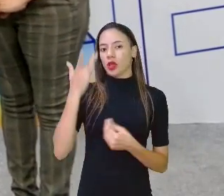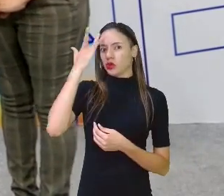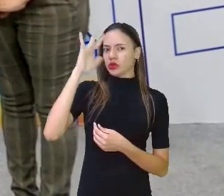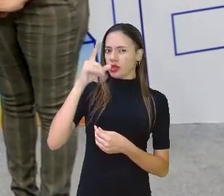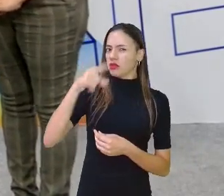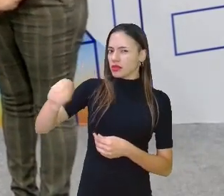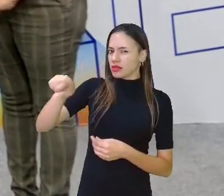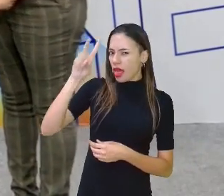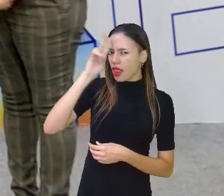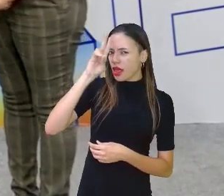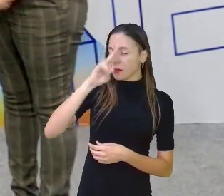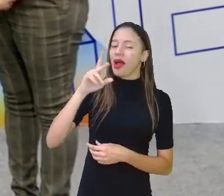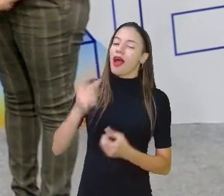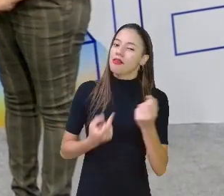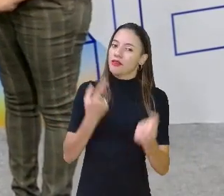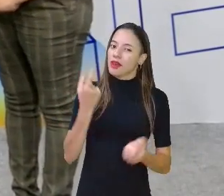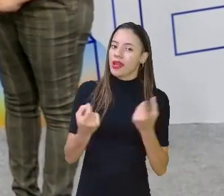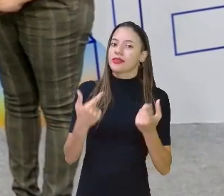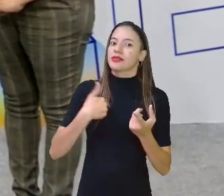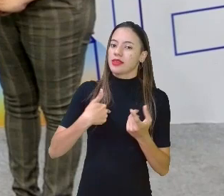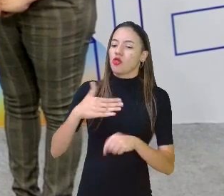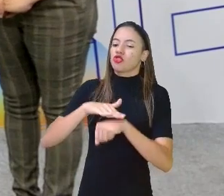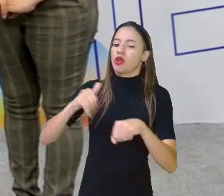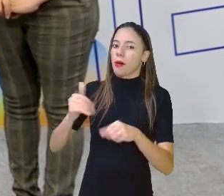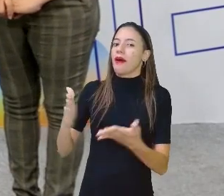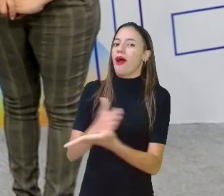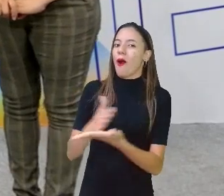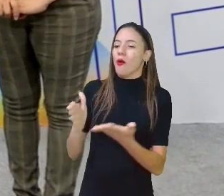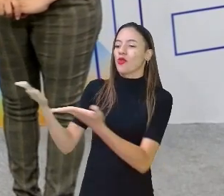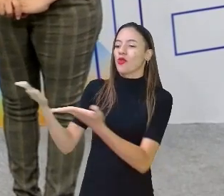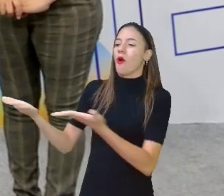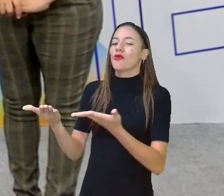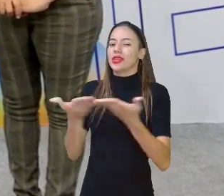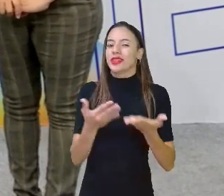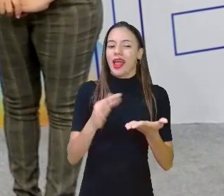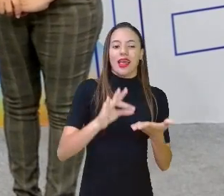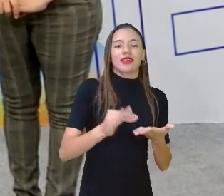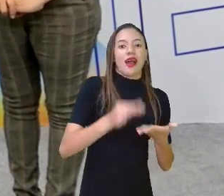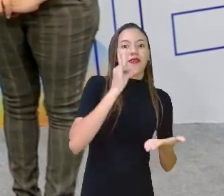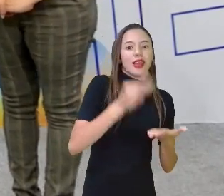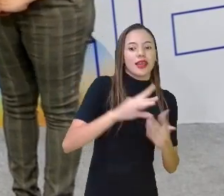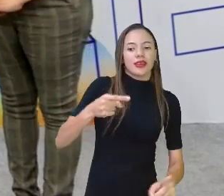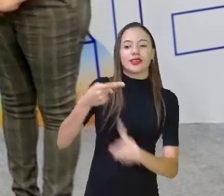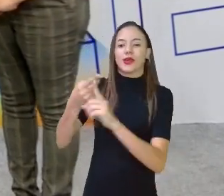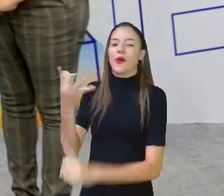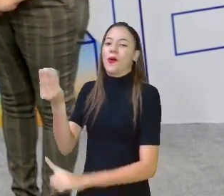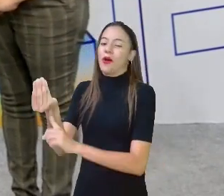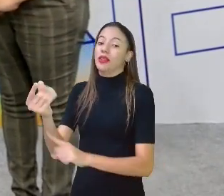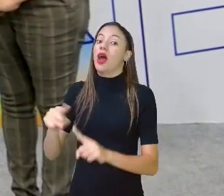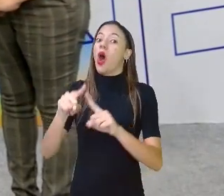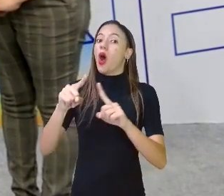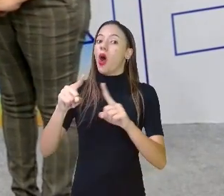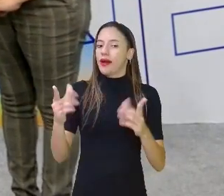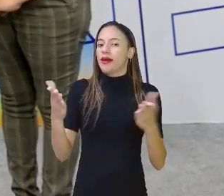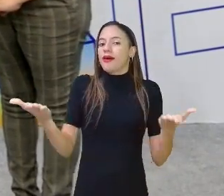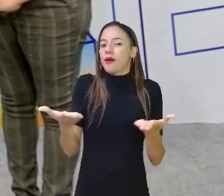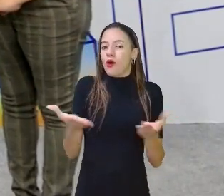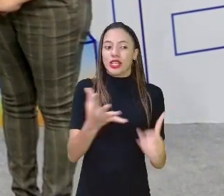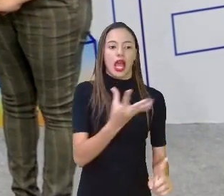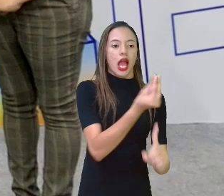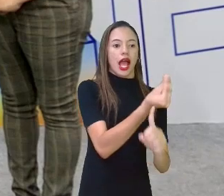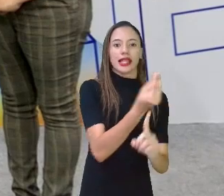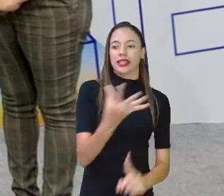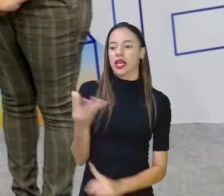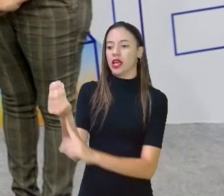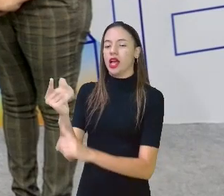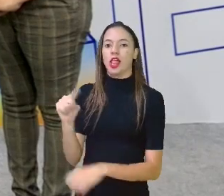se lembram que de vez em quando eu trago convidados, né? Um cafezinho com arte. Mas hoje foi arte com arte. A gente hoje